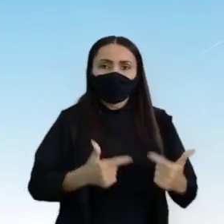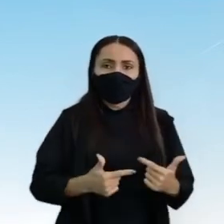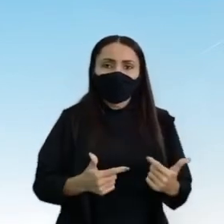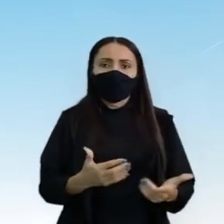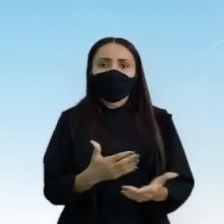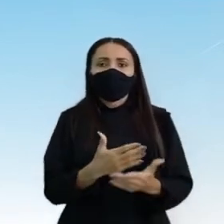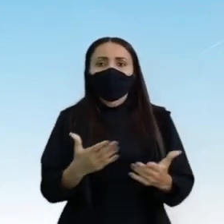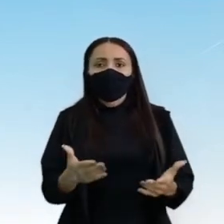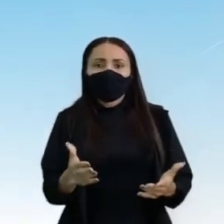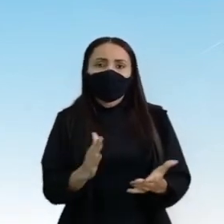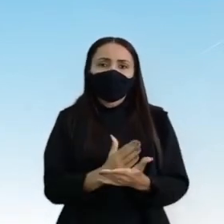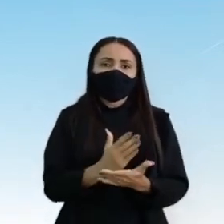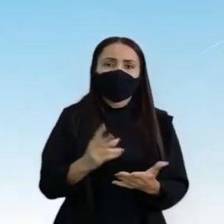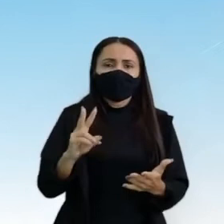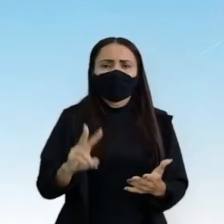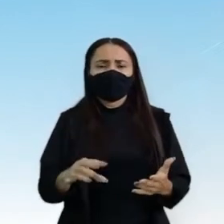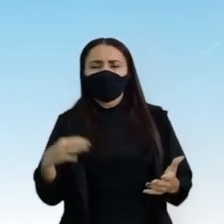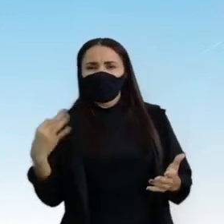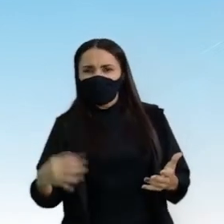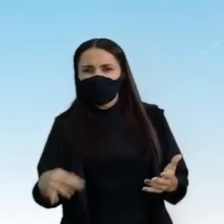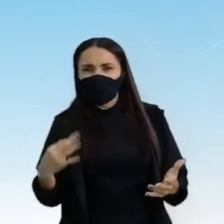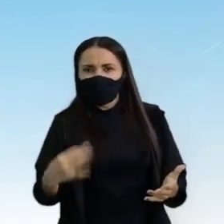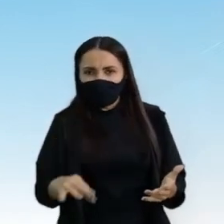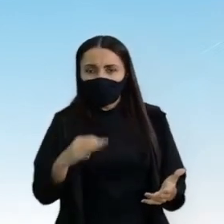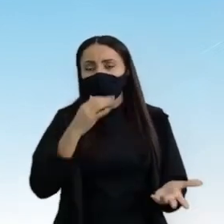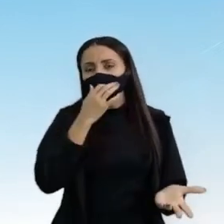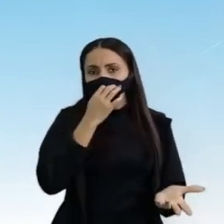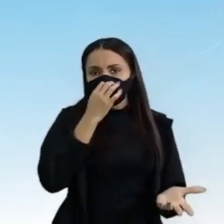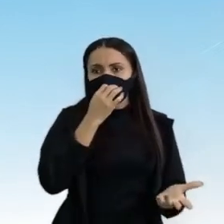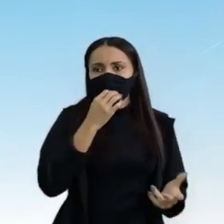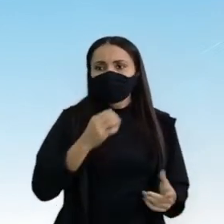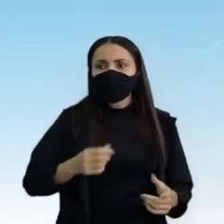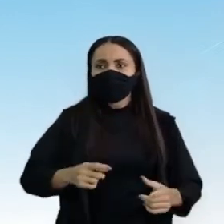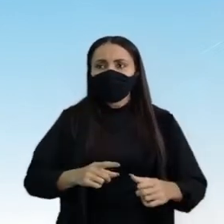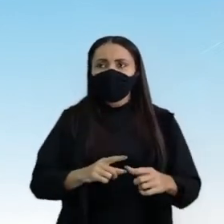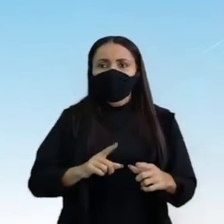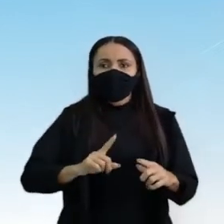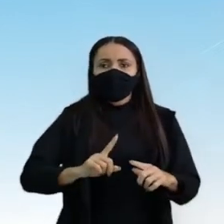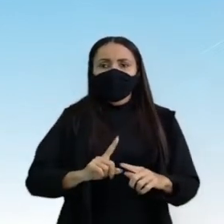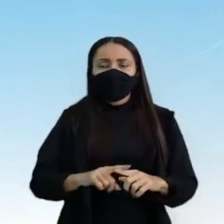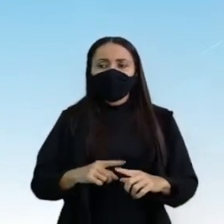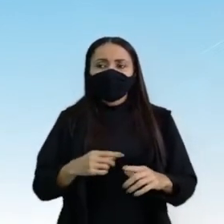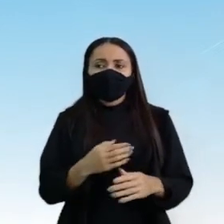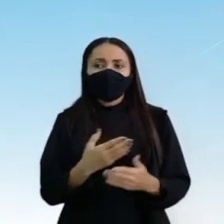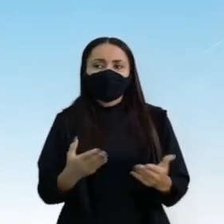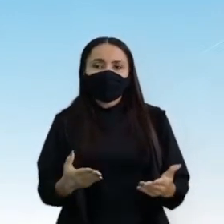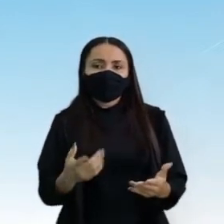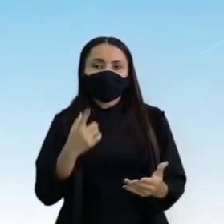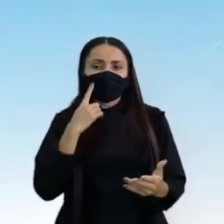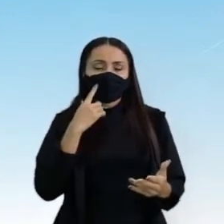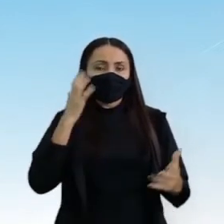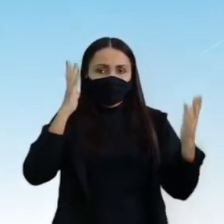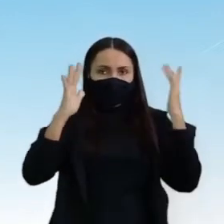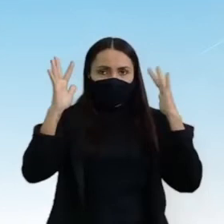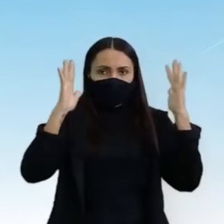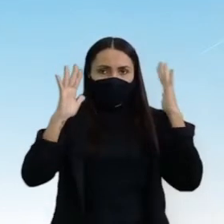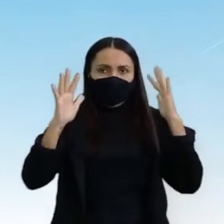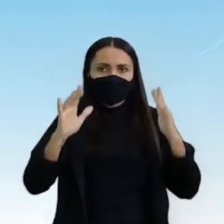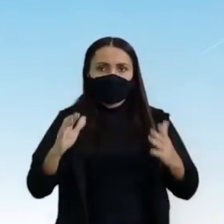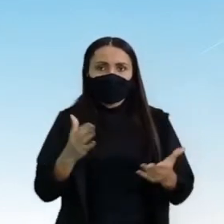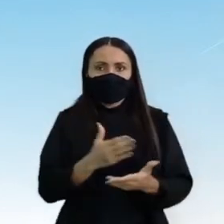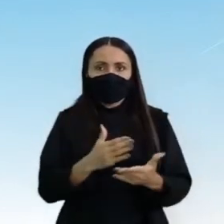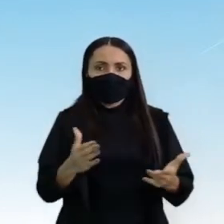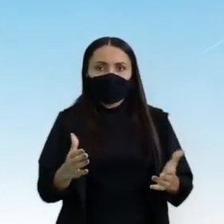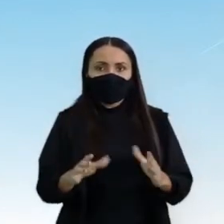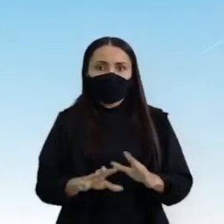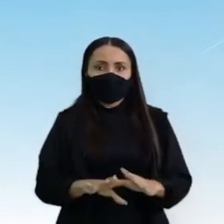às vezes dói, né? É a questão da dor, né? Mas já diz um filósofo aí, no gain, no pain,